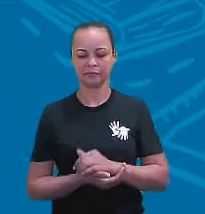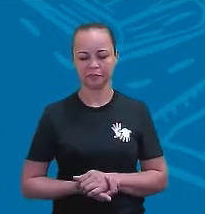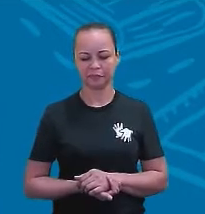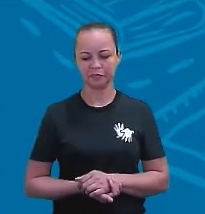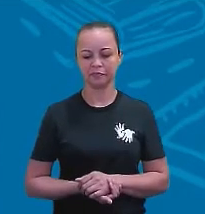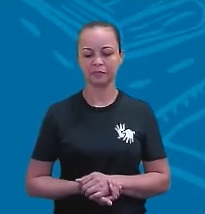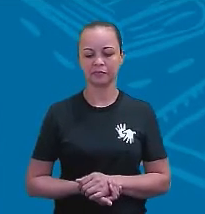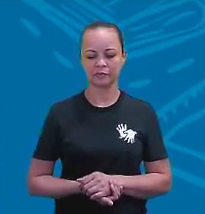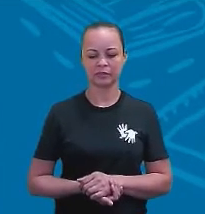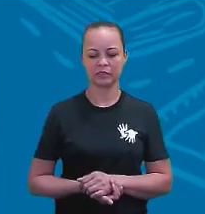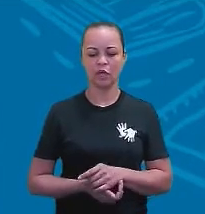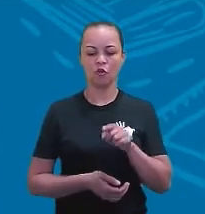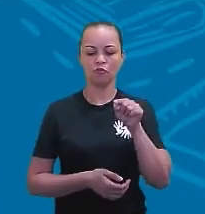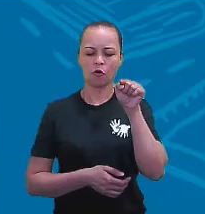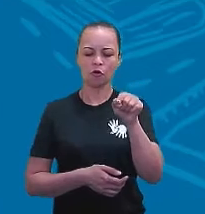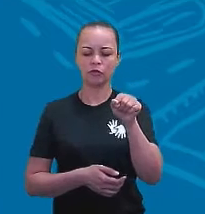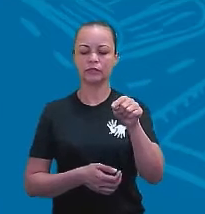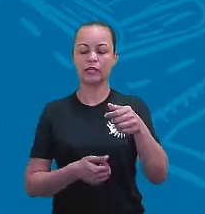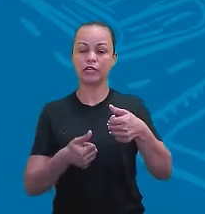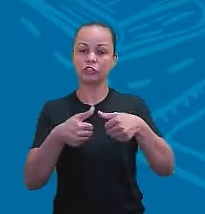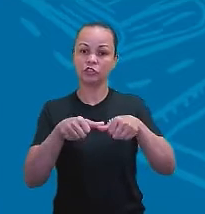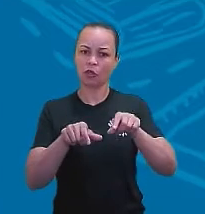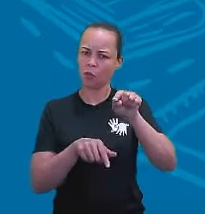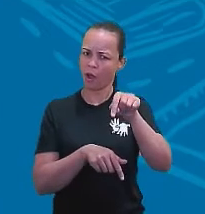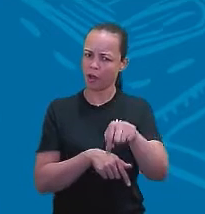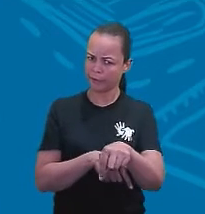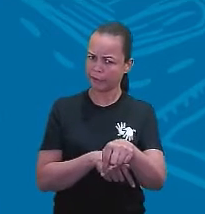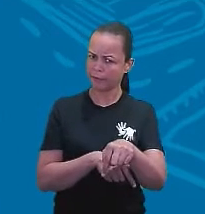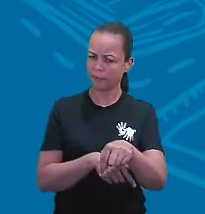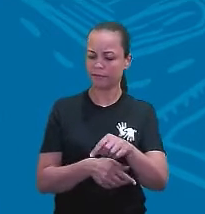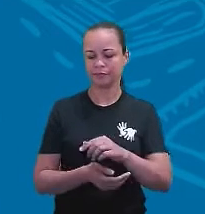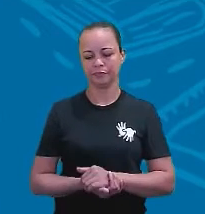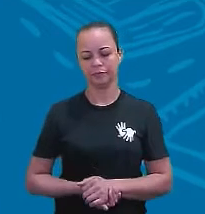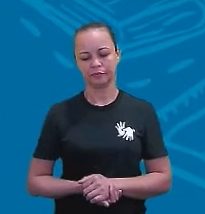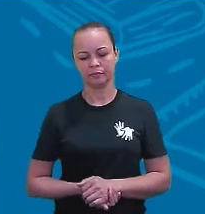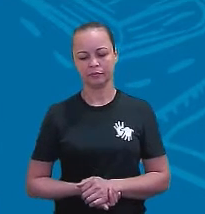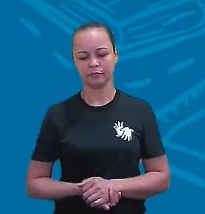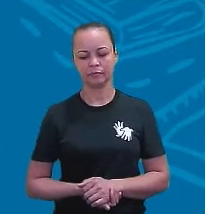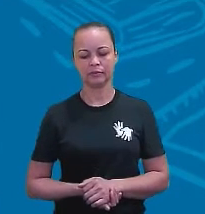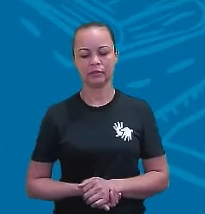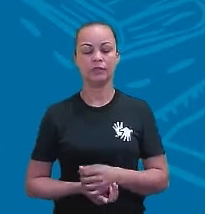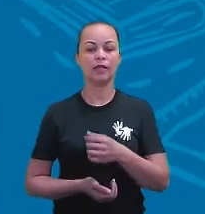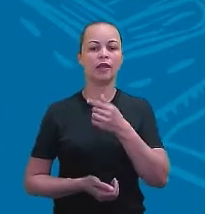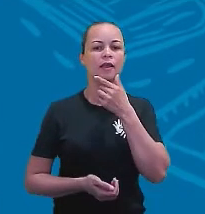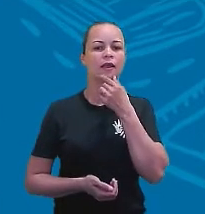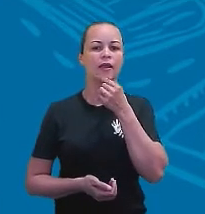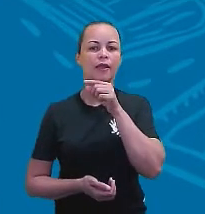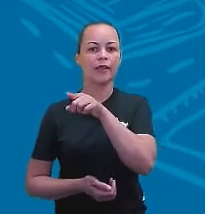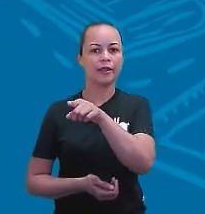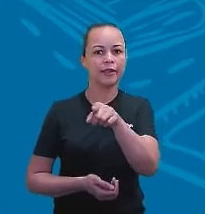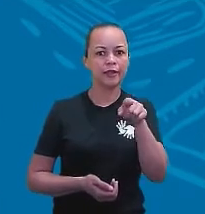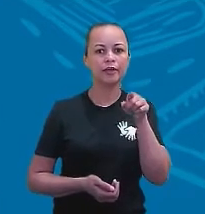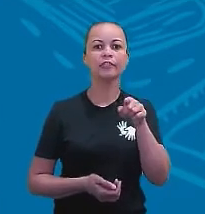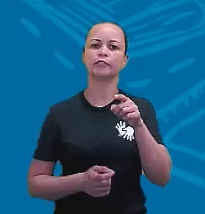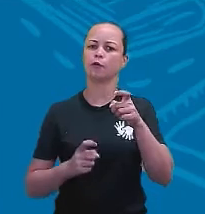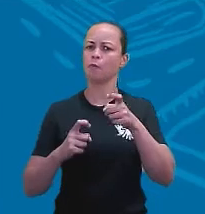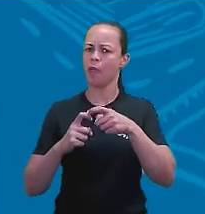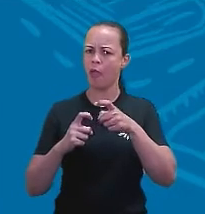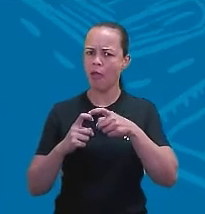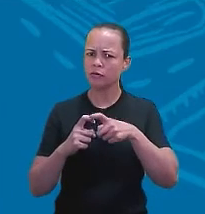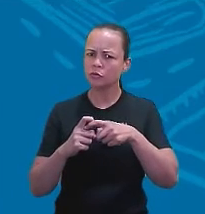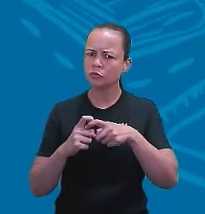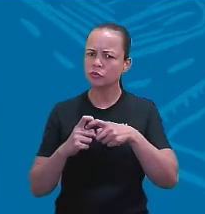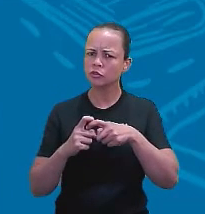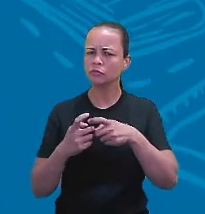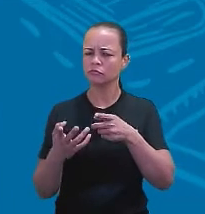you here? Vocês estão aqui? E are they doctors? Eles são médicos ou eles